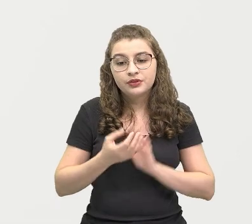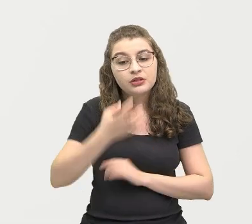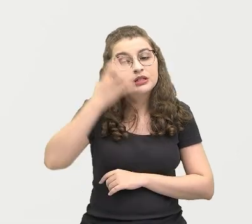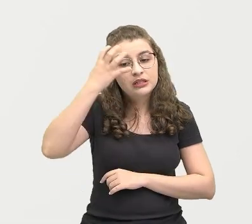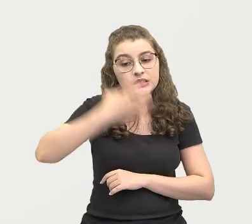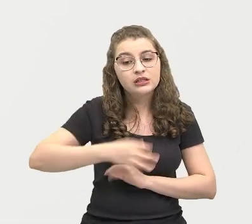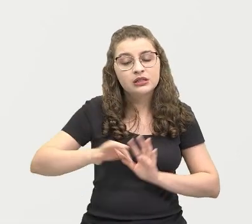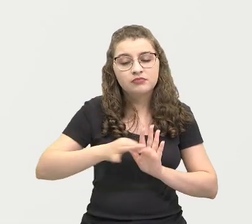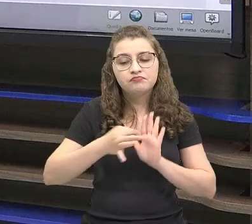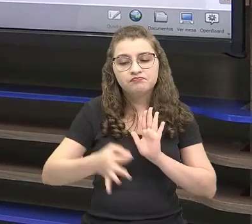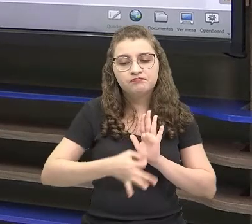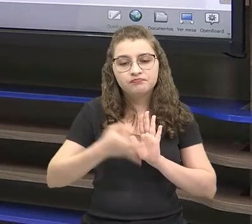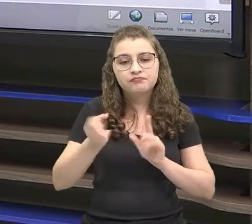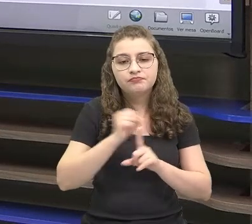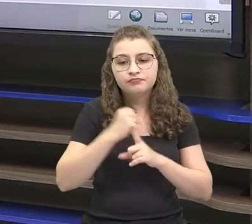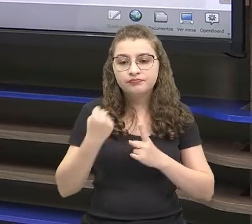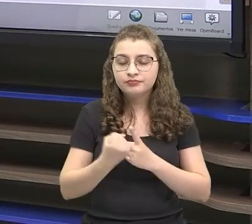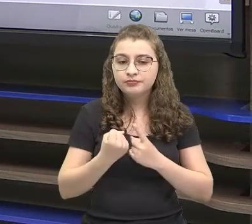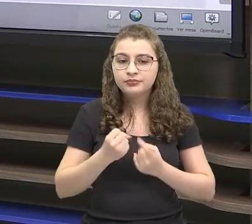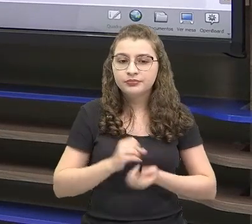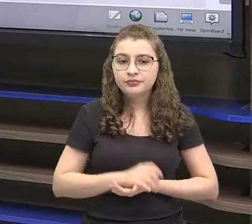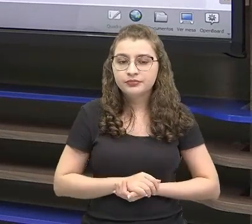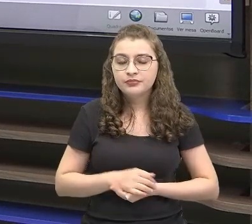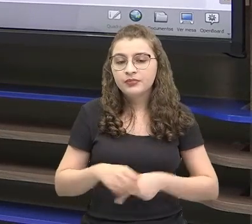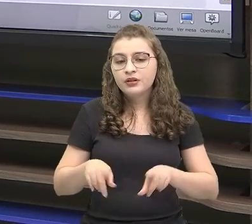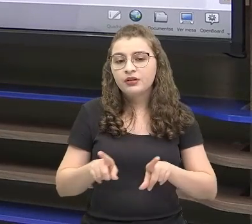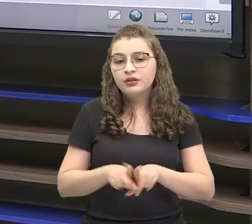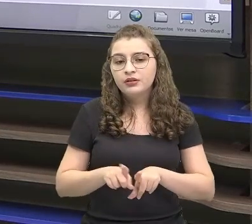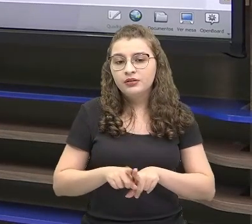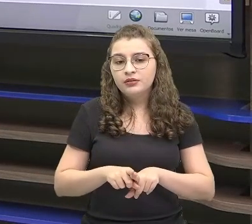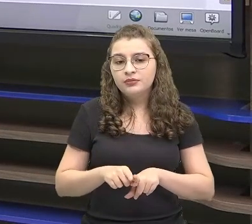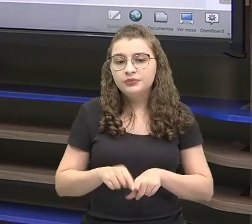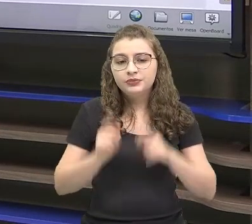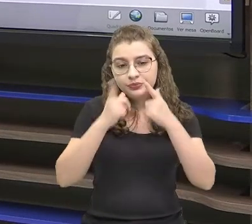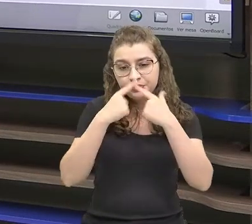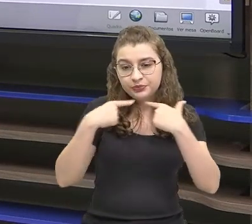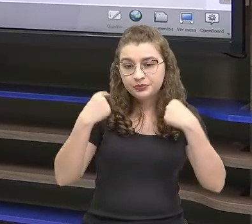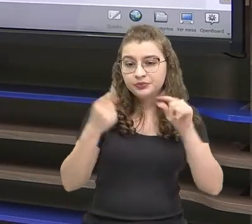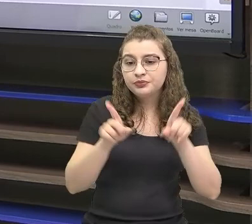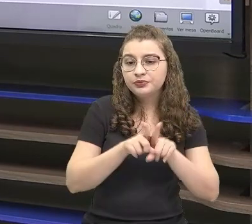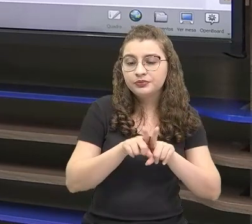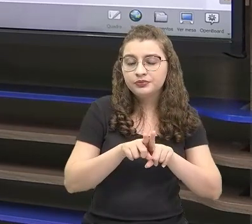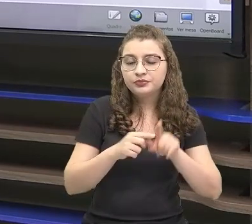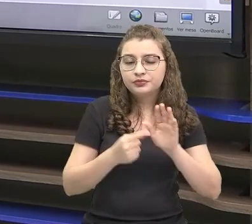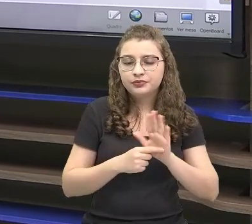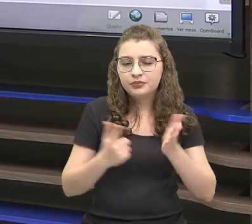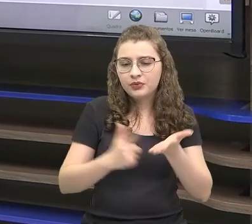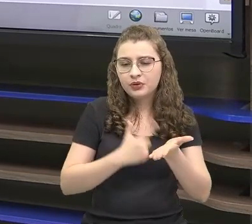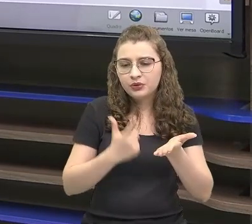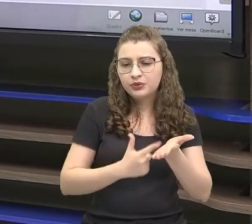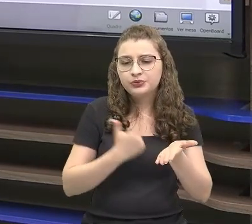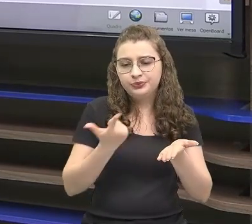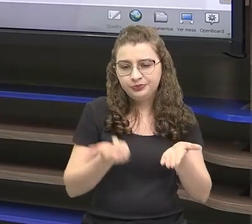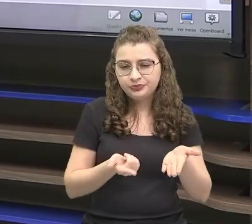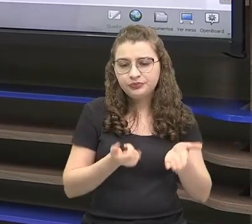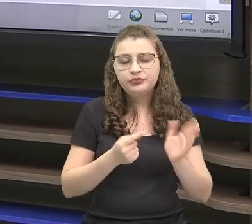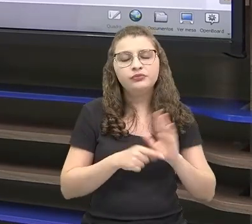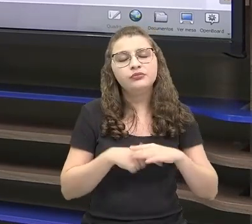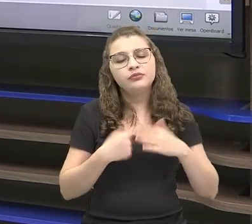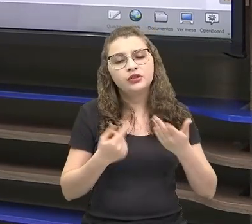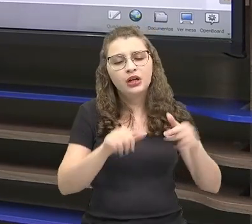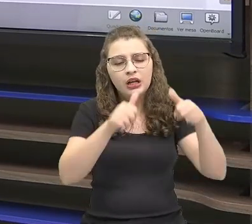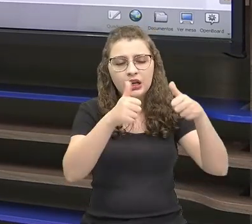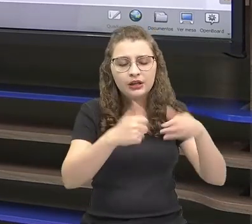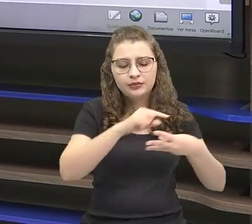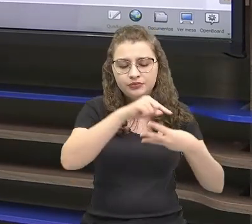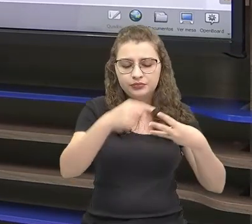críticas à situação do povo. Assim como o Euclides da Cunha apresentou no seu relato, lá de Os Sertões, que ele analisa